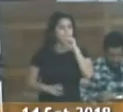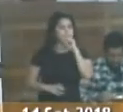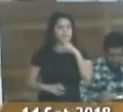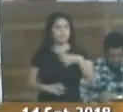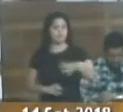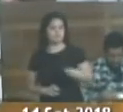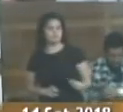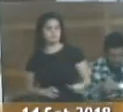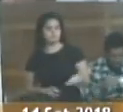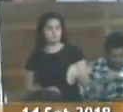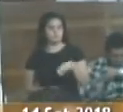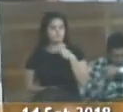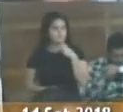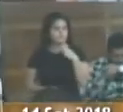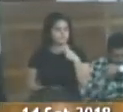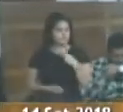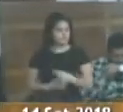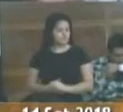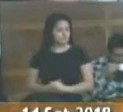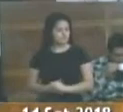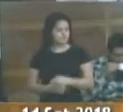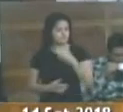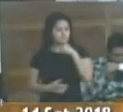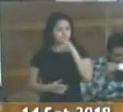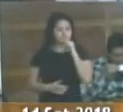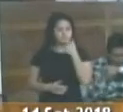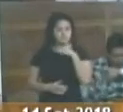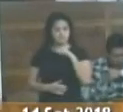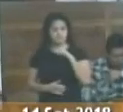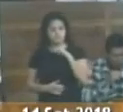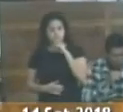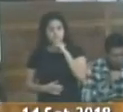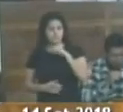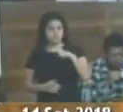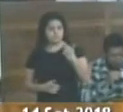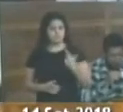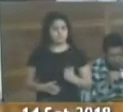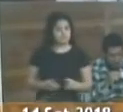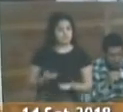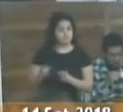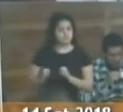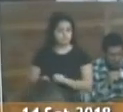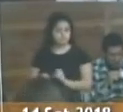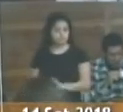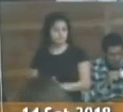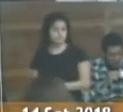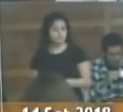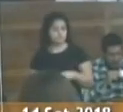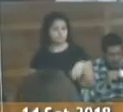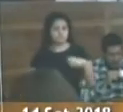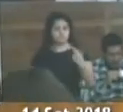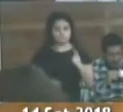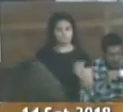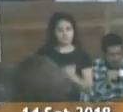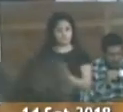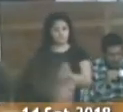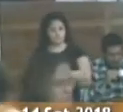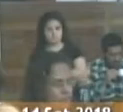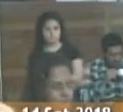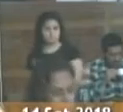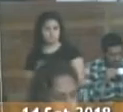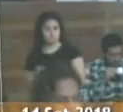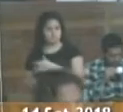filho, neto de pais e avós que não tiveram educação também, não tiveram acesso à escola, à